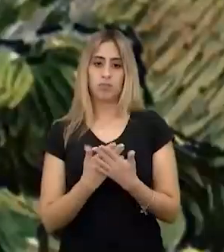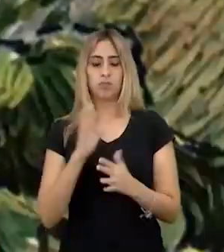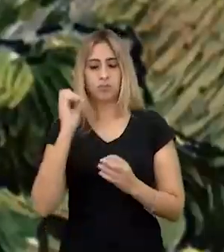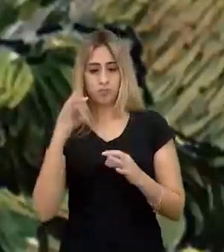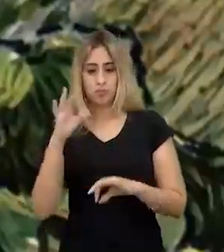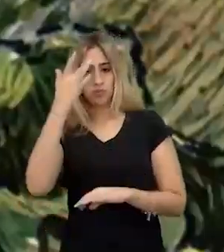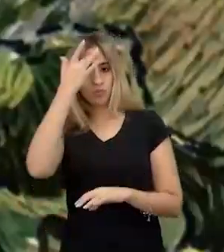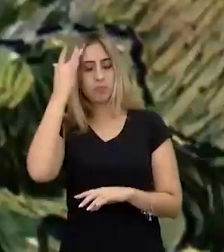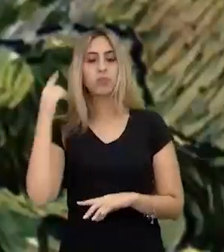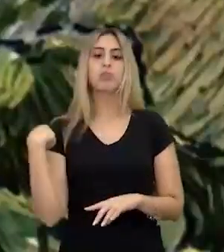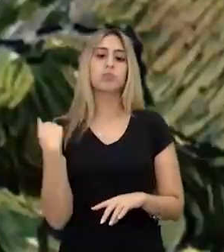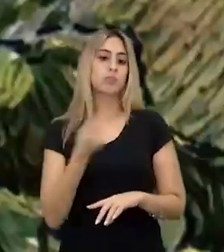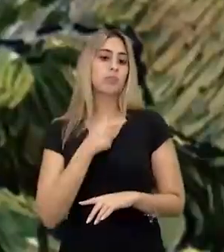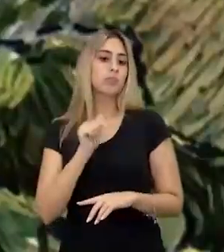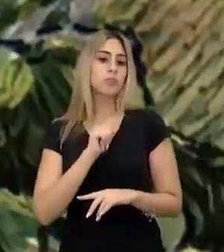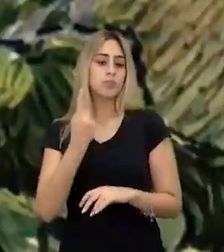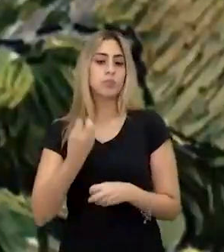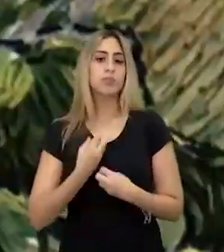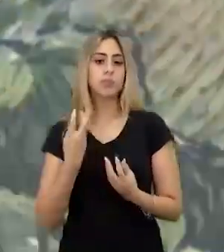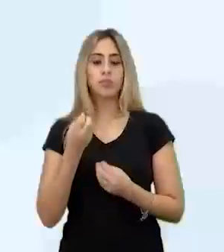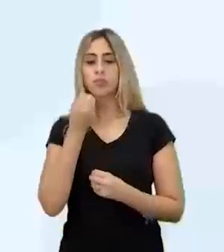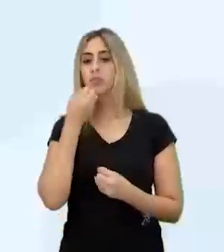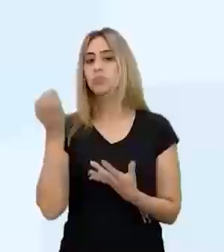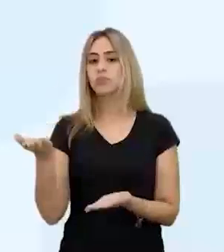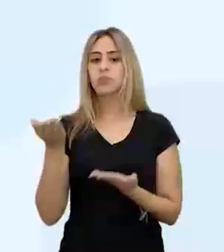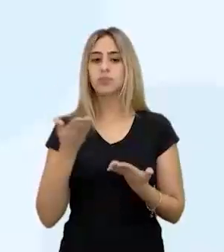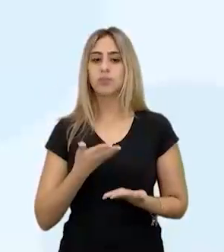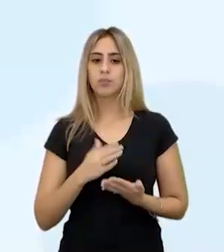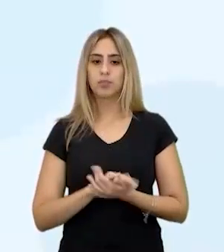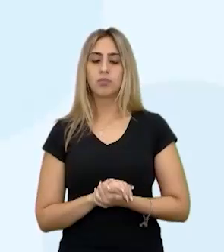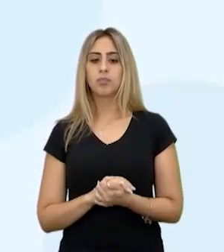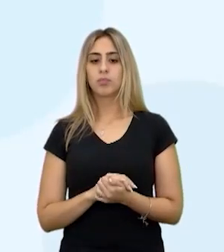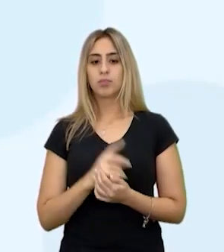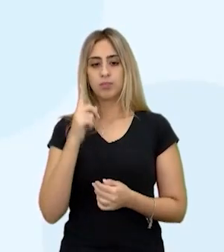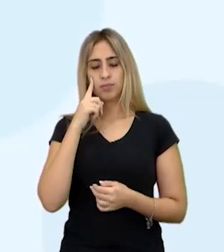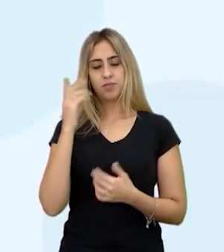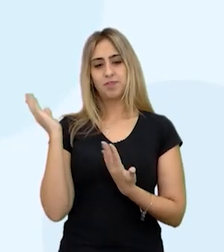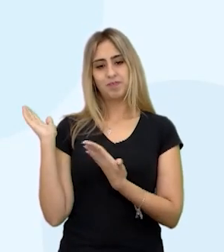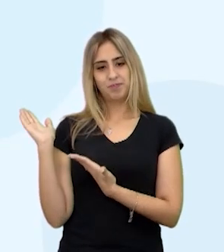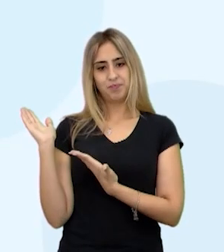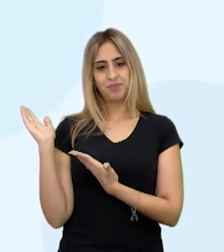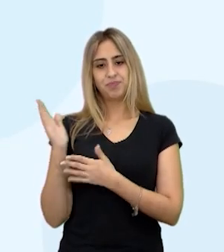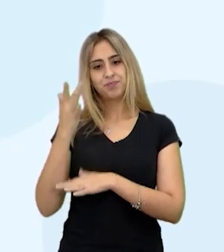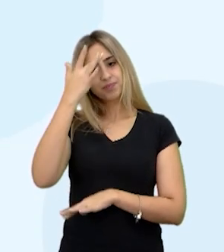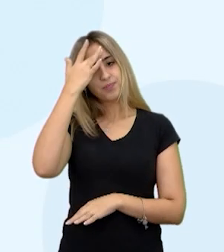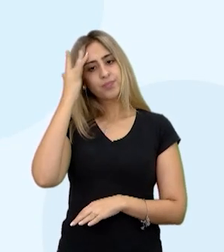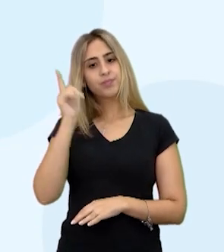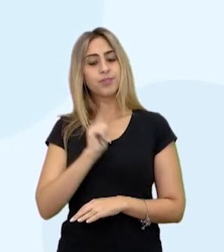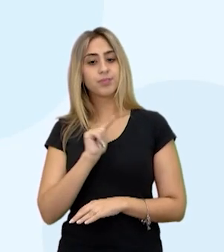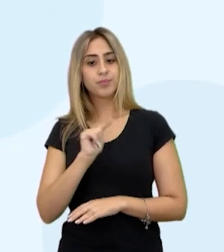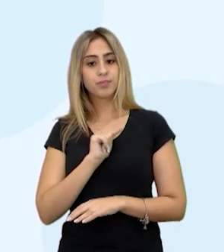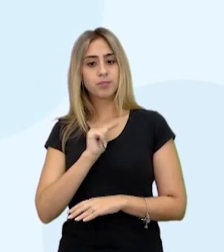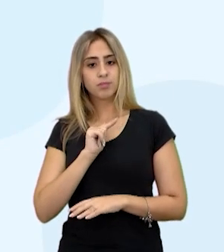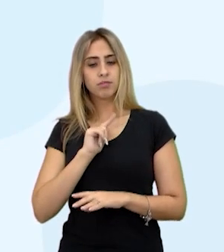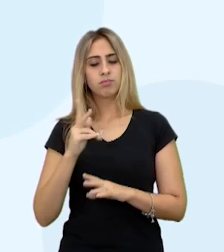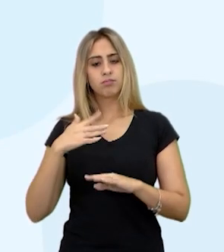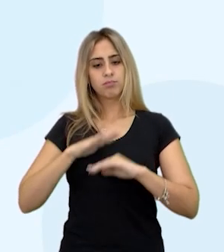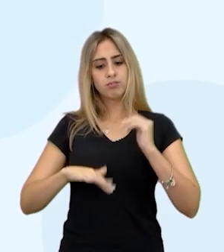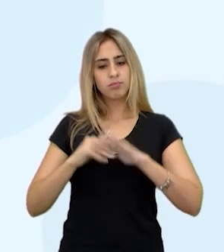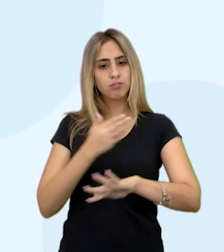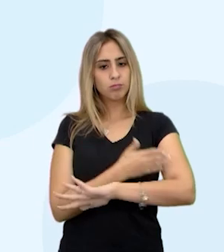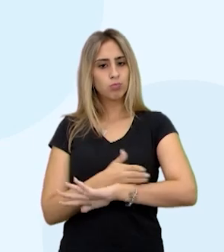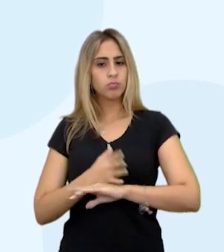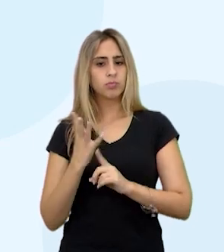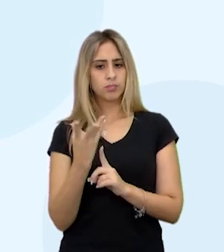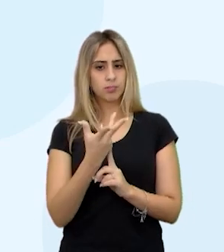pessoal? E a gente sempre tem uma mensagem de seja bem-vindo, olha só na tela aí para vocês. A pessoa que tem o hábito da arte, que se entrosa